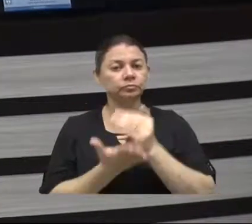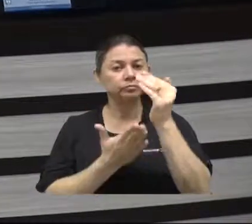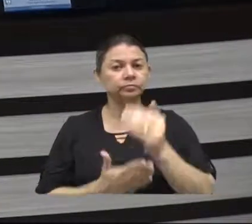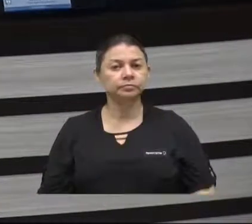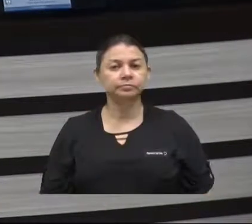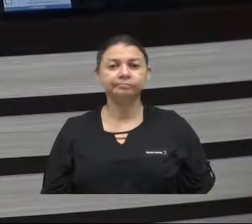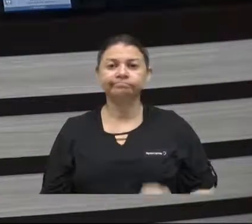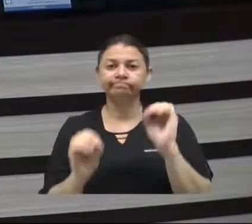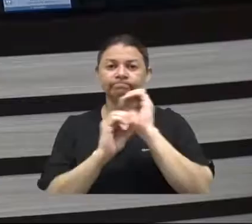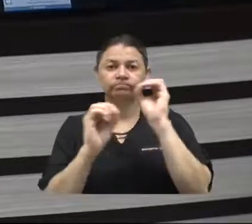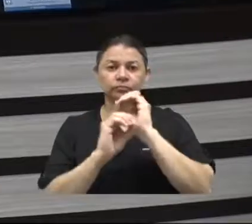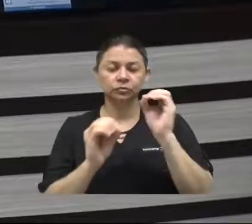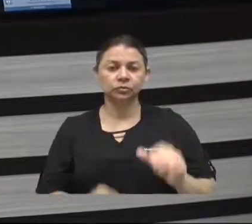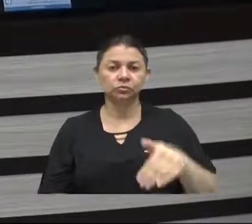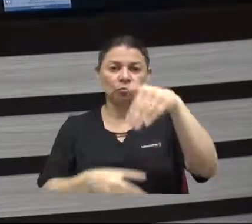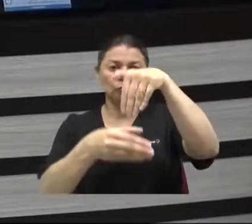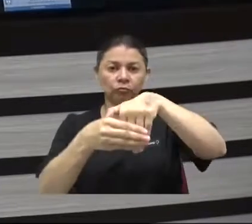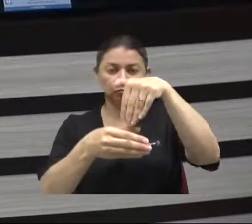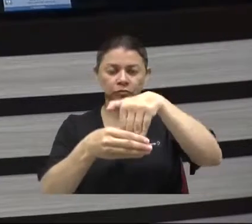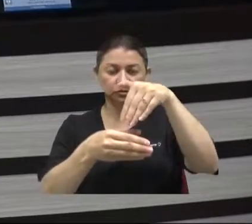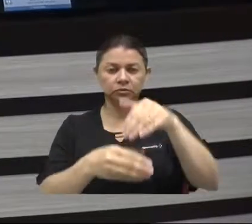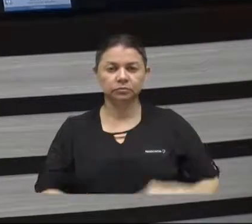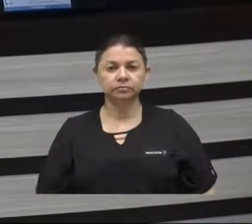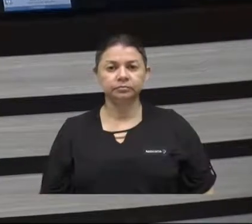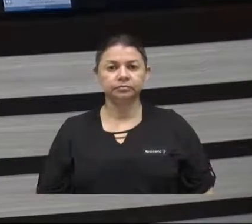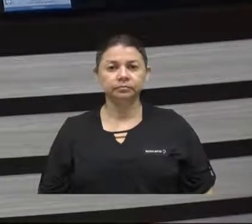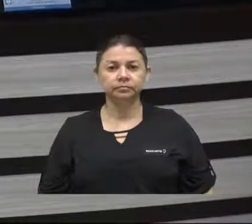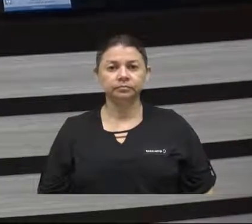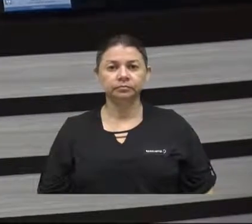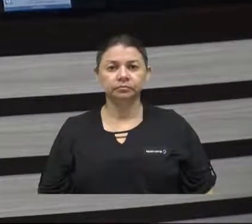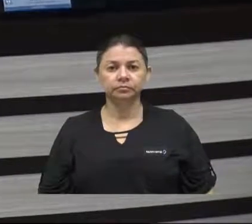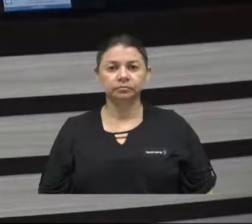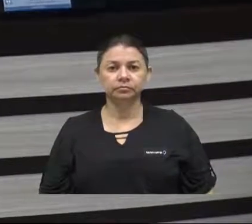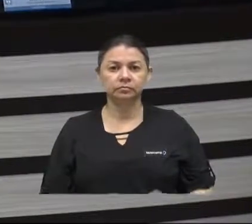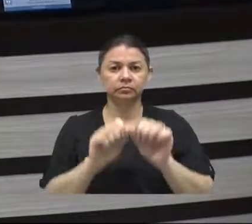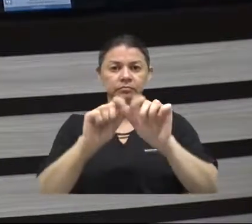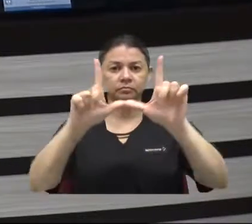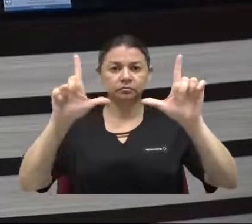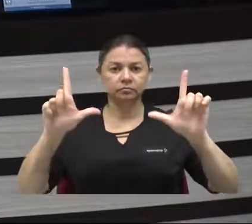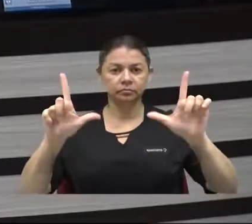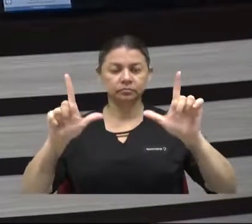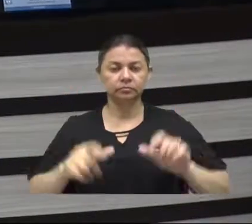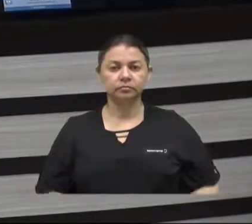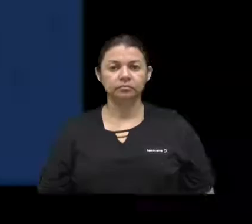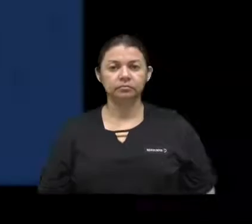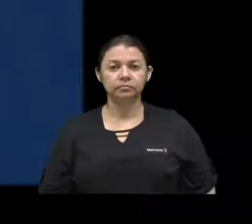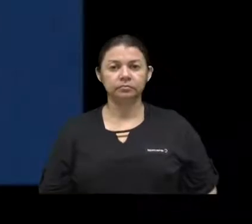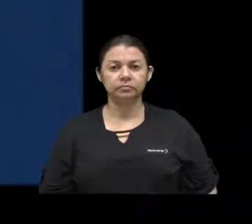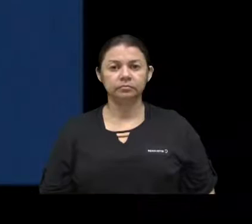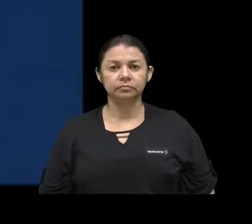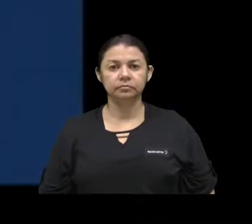Não havendo, a moção vai à votação. O painel está aberto.